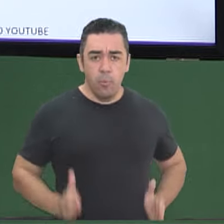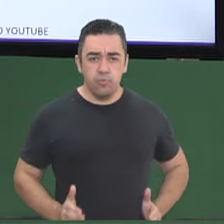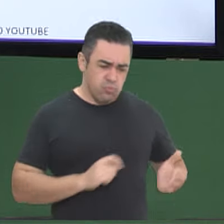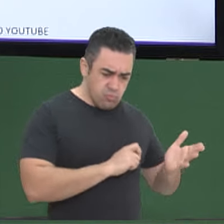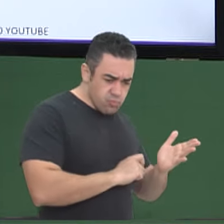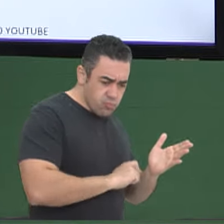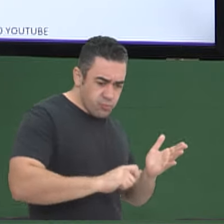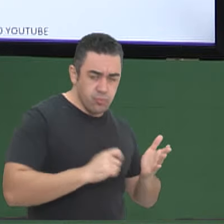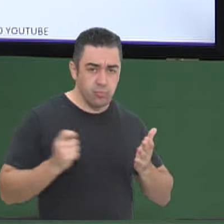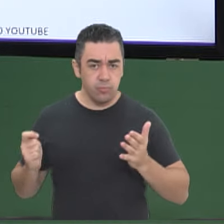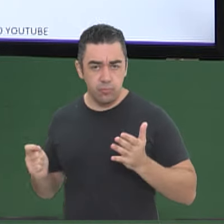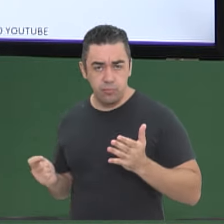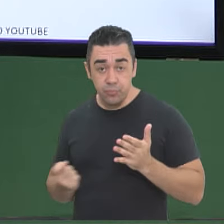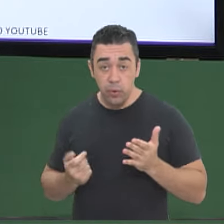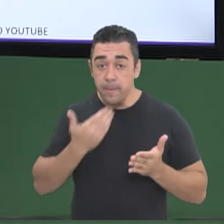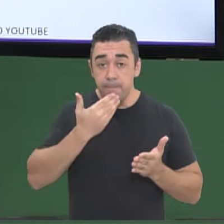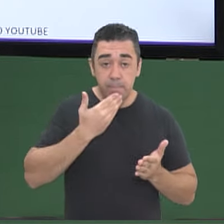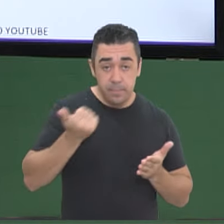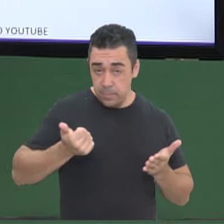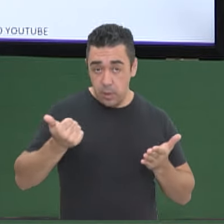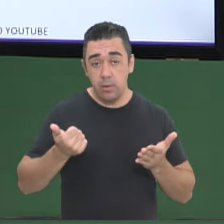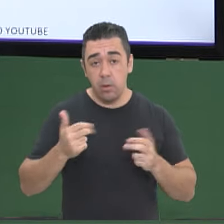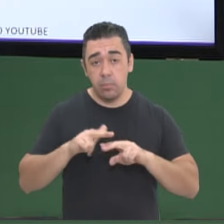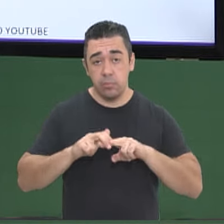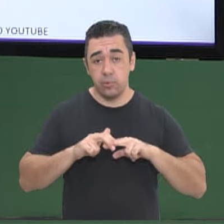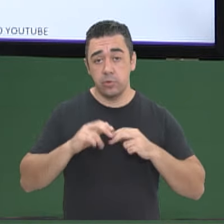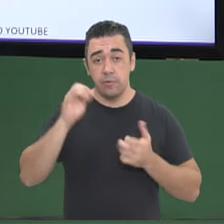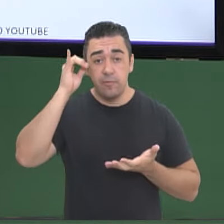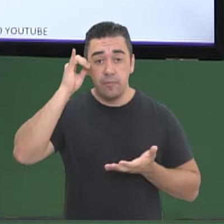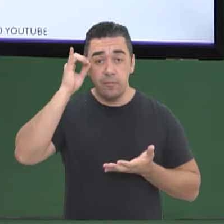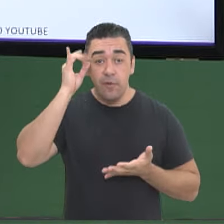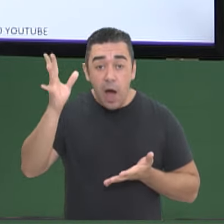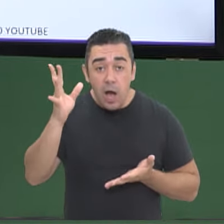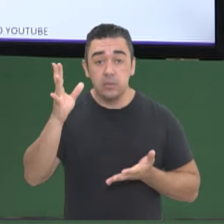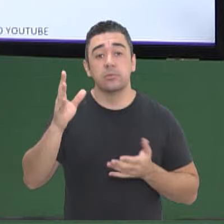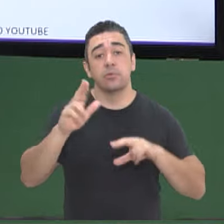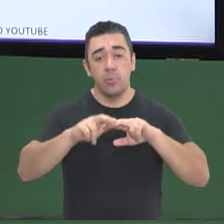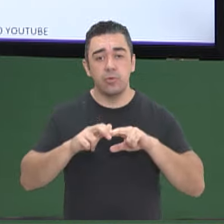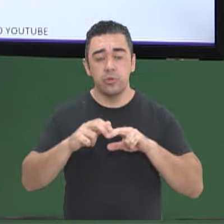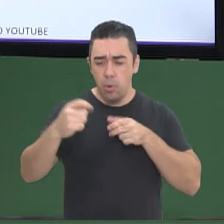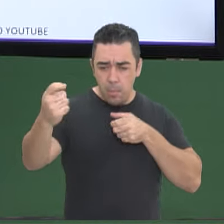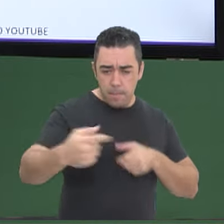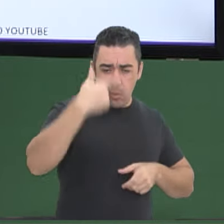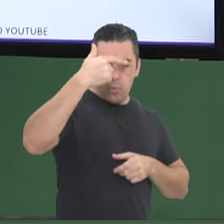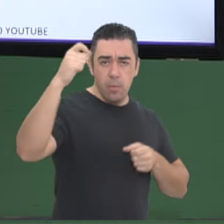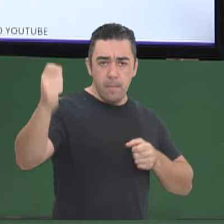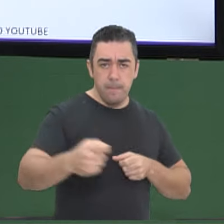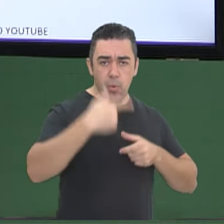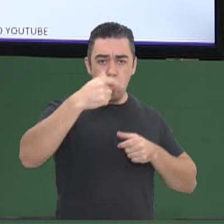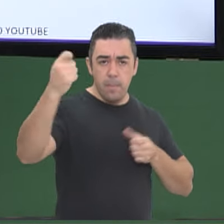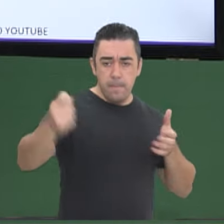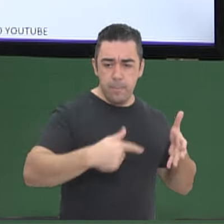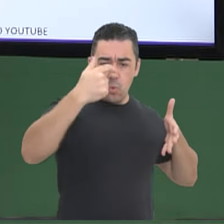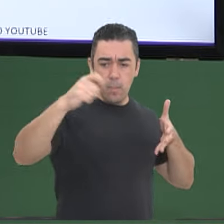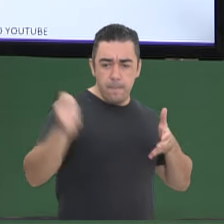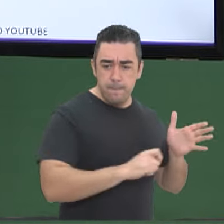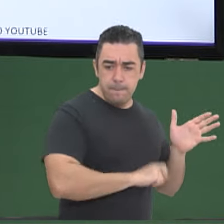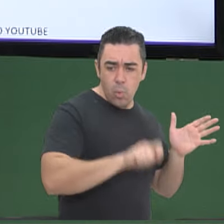seja melhor. Então, para facilitar, o robô vai lançando a bola e ele vai rebatendo, rebatendo, até que ele